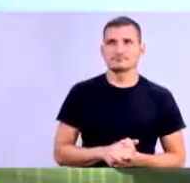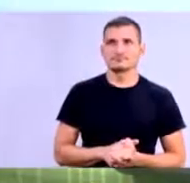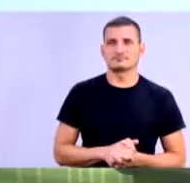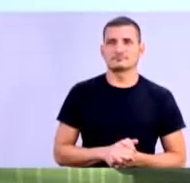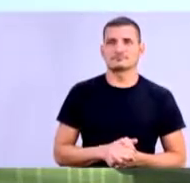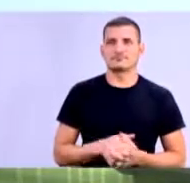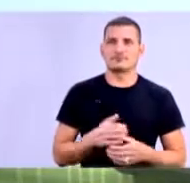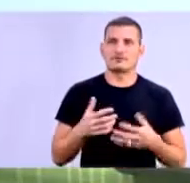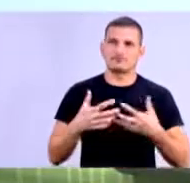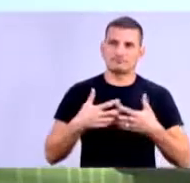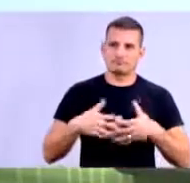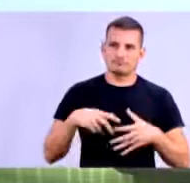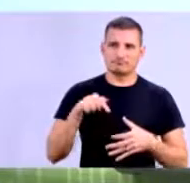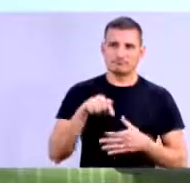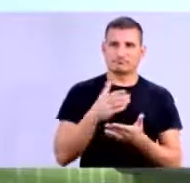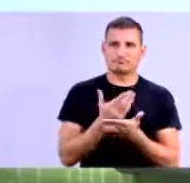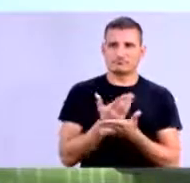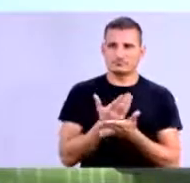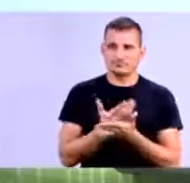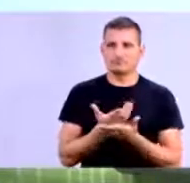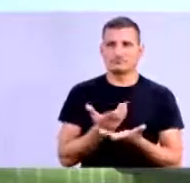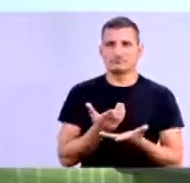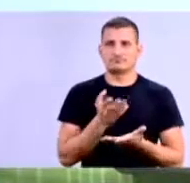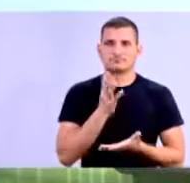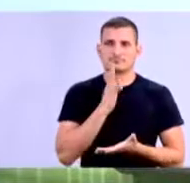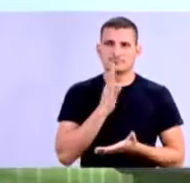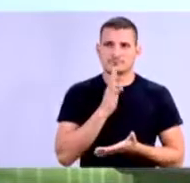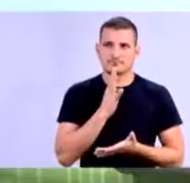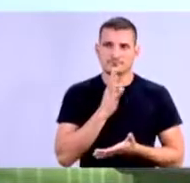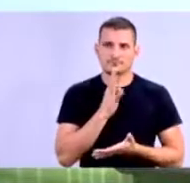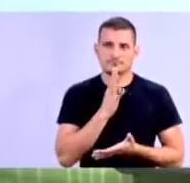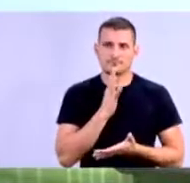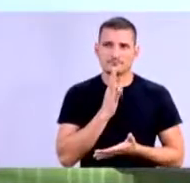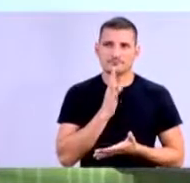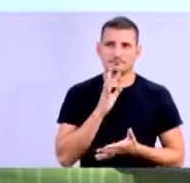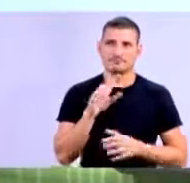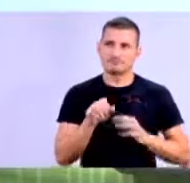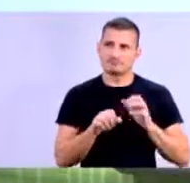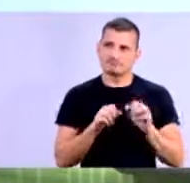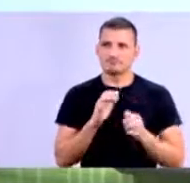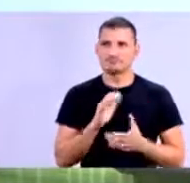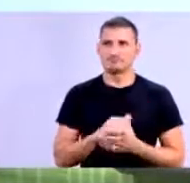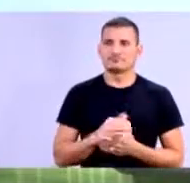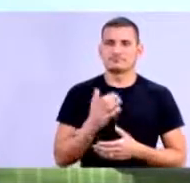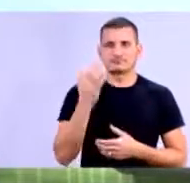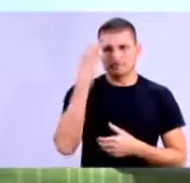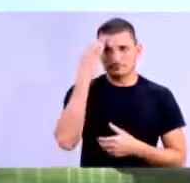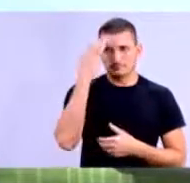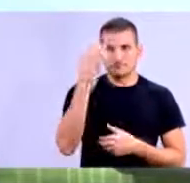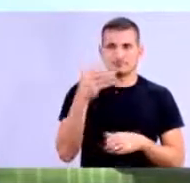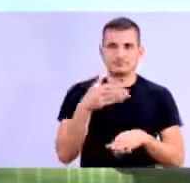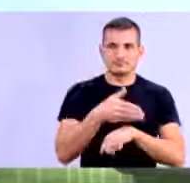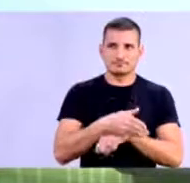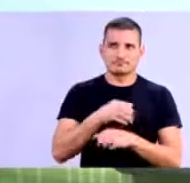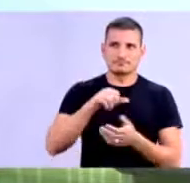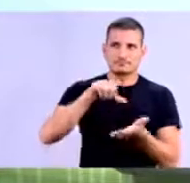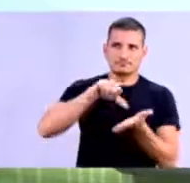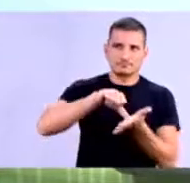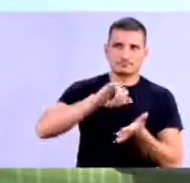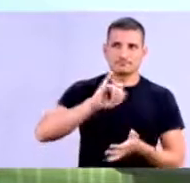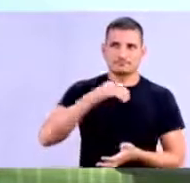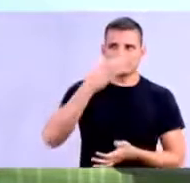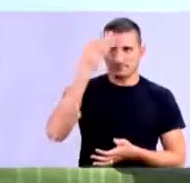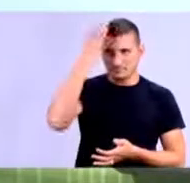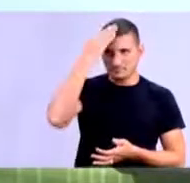no Instituto Federal, estudando e buscando conhecimento, né? Tenho que agradecer a participação do Polo de